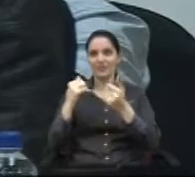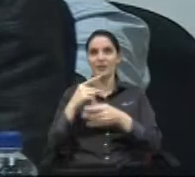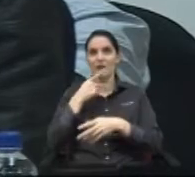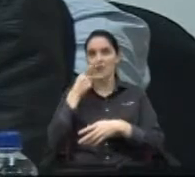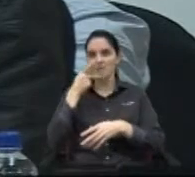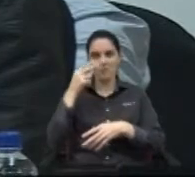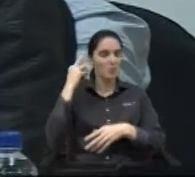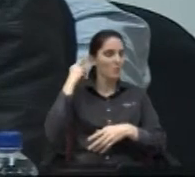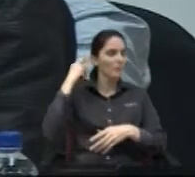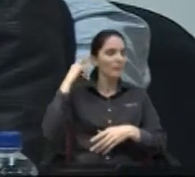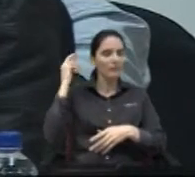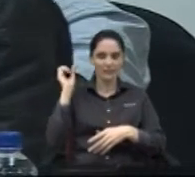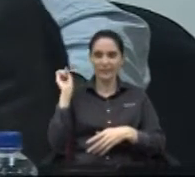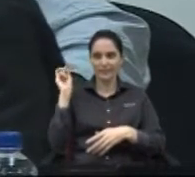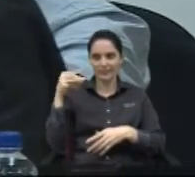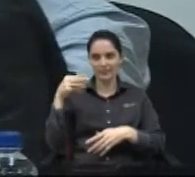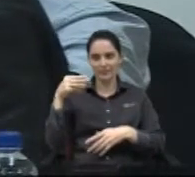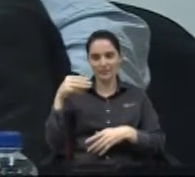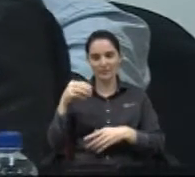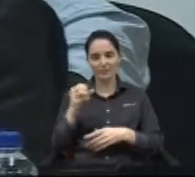né? Tá bom.